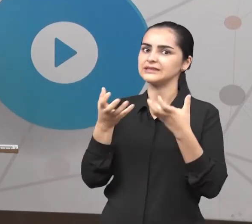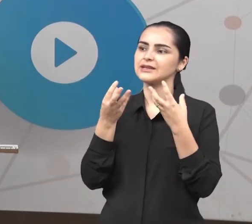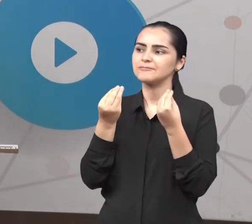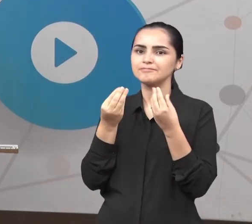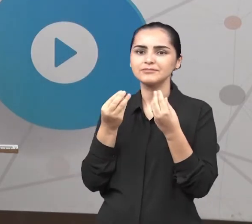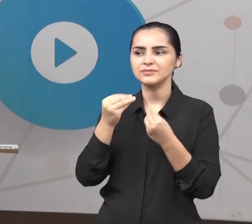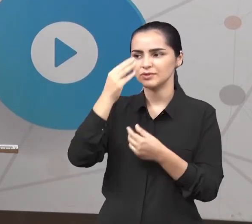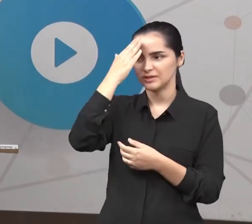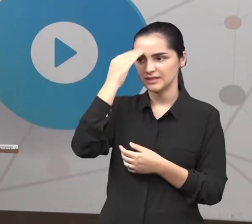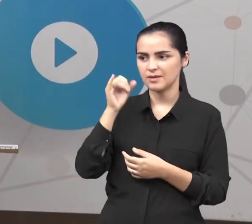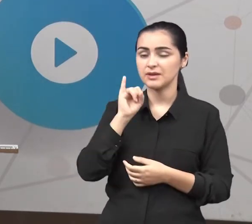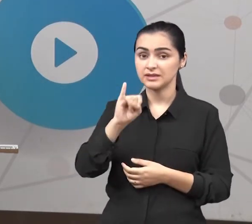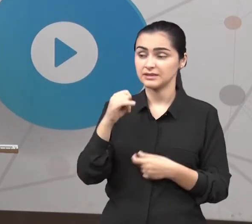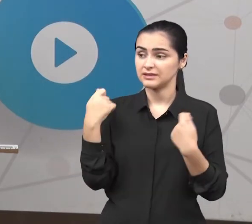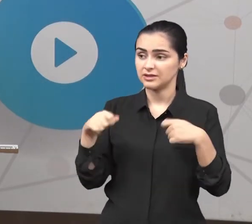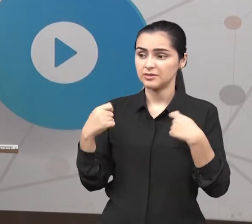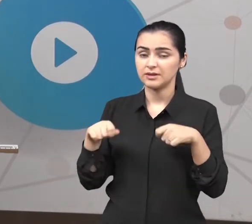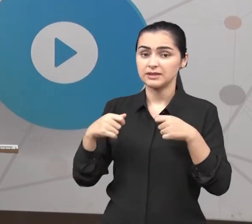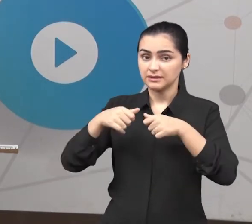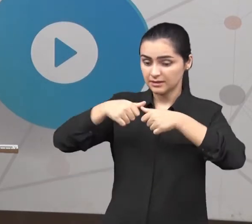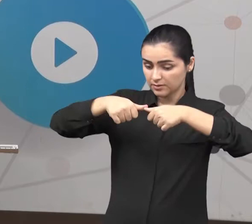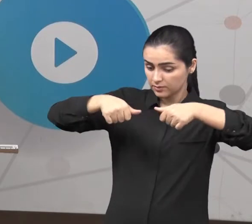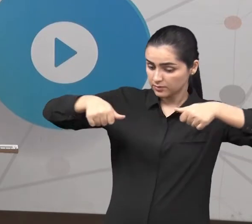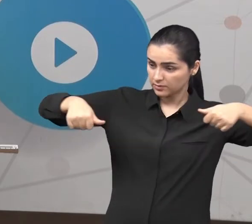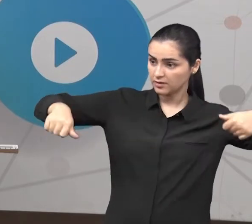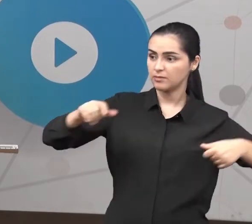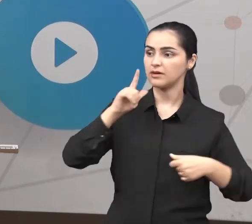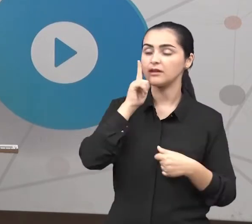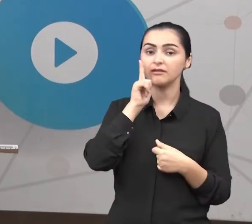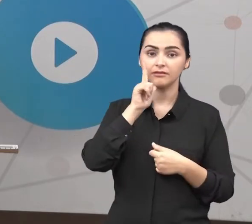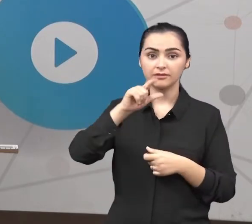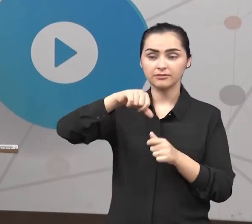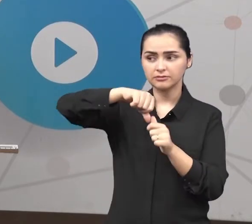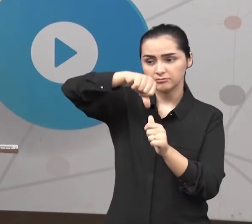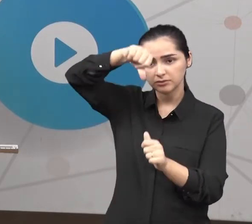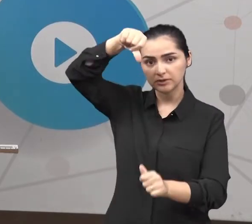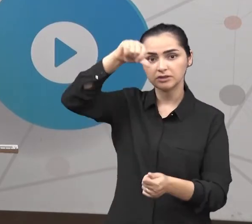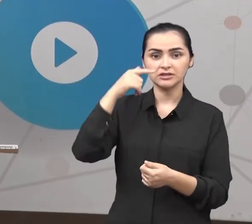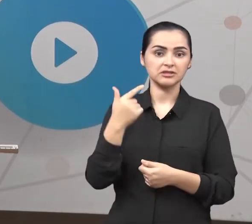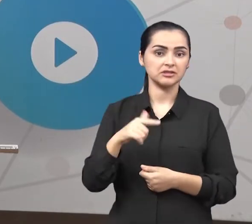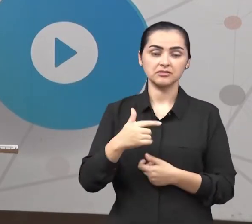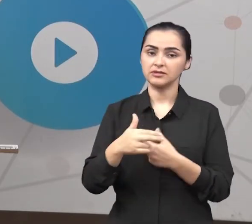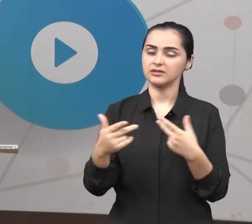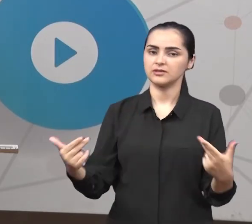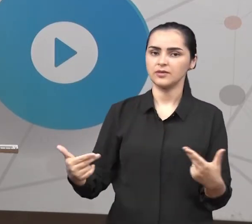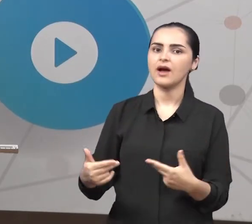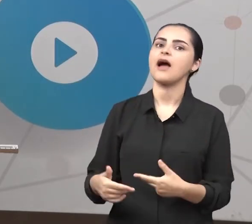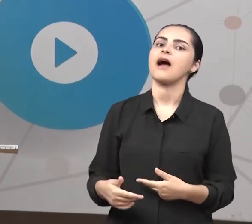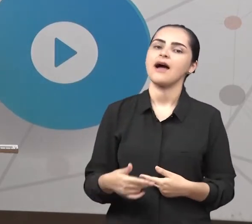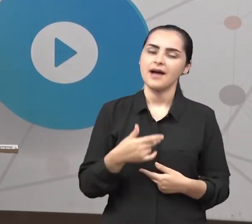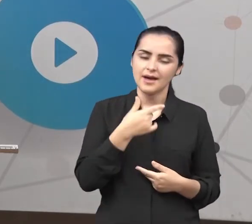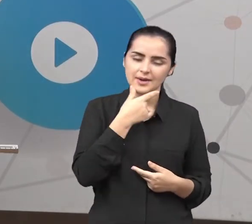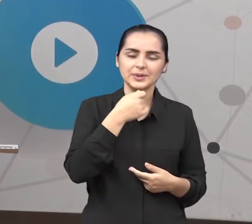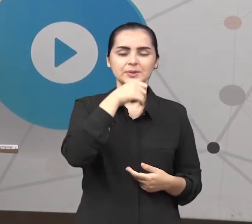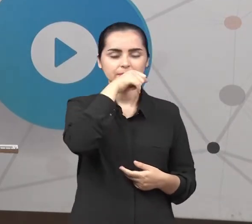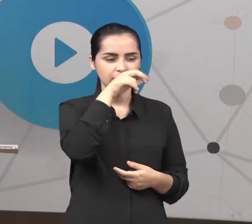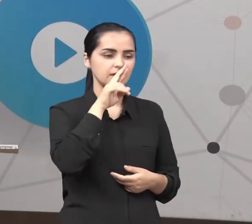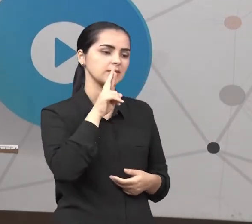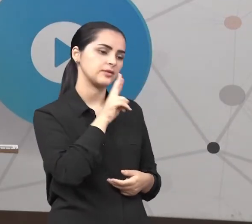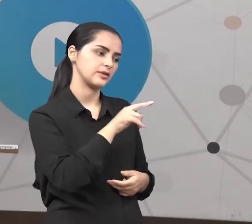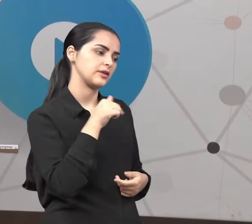um dia eu precisar medir, eu vou conseguir medir sem esses instrumentos. E o pai dele disse: Então eu vou mostrar para